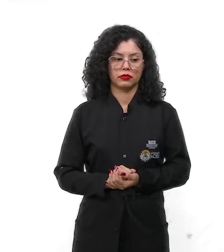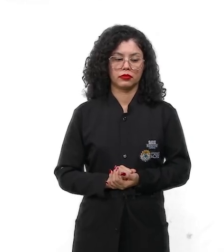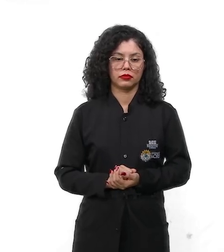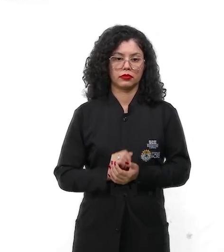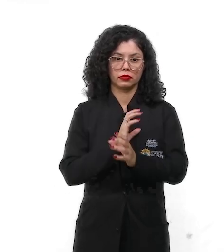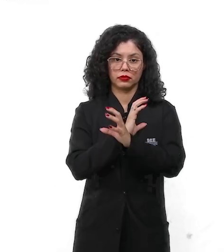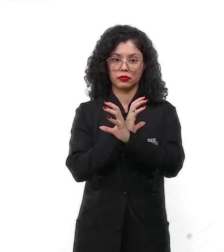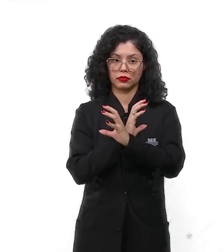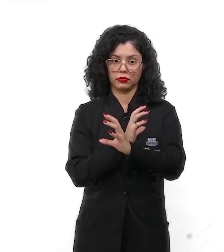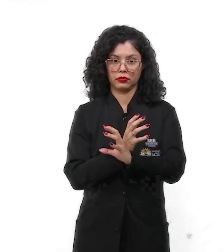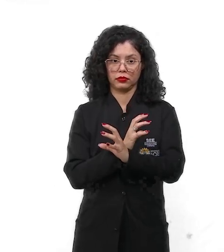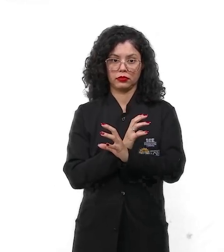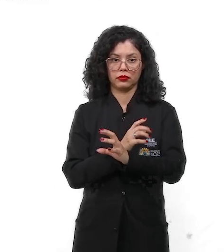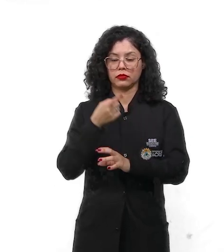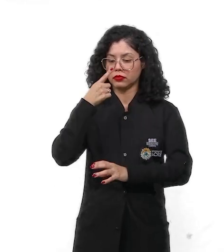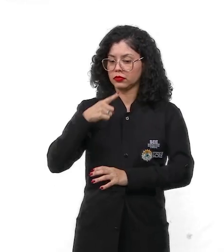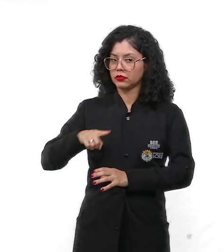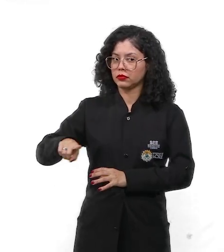fósseis de mamutes